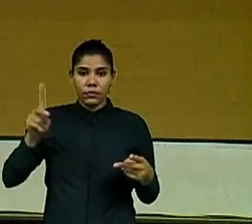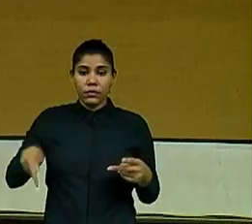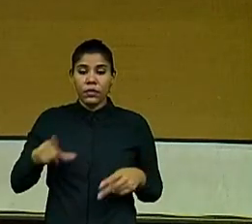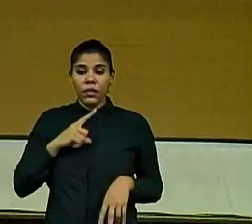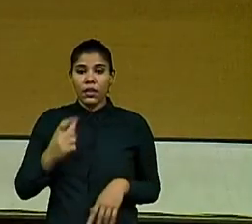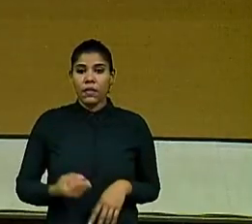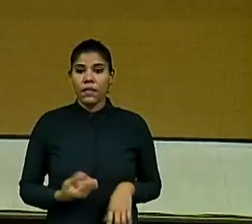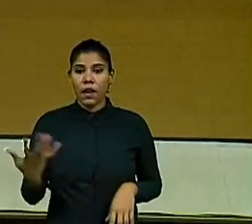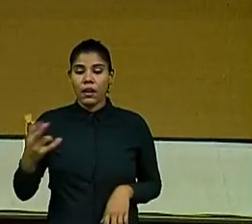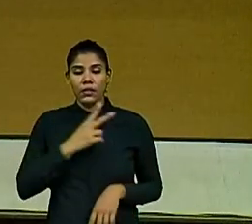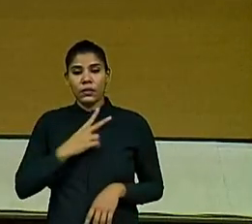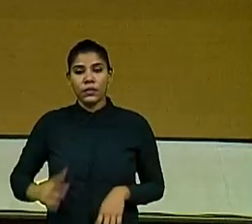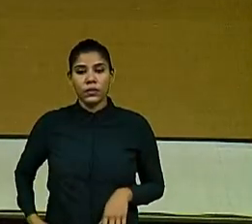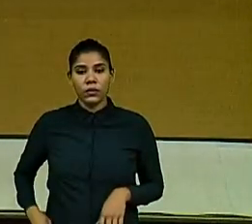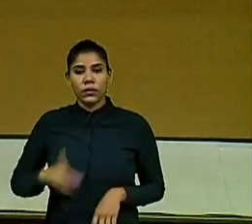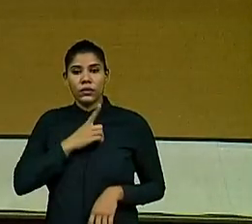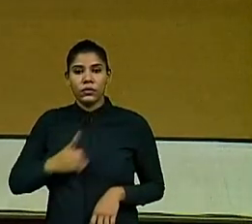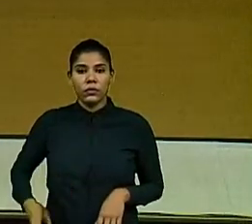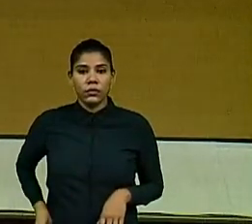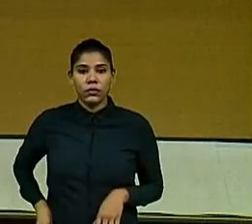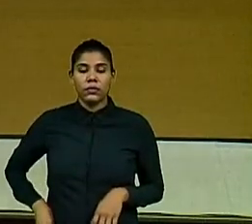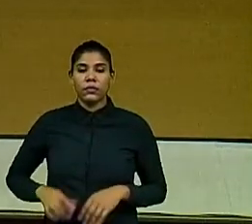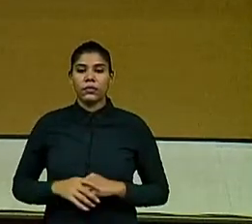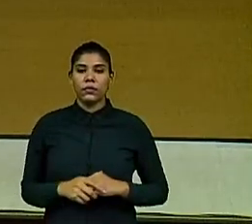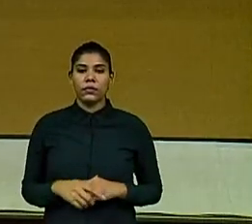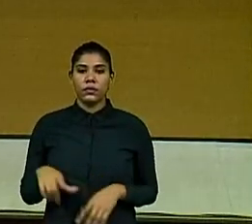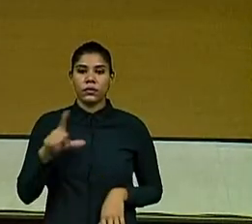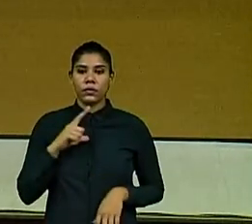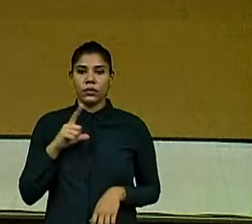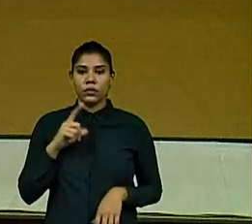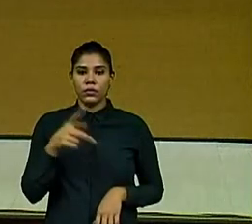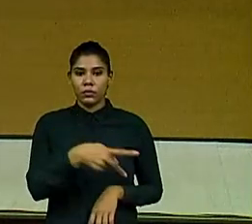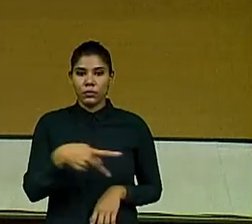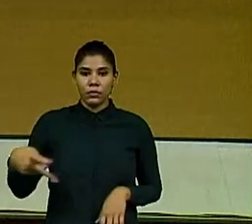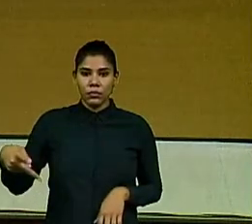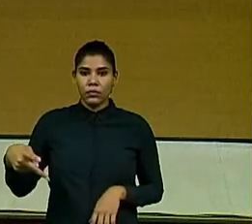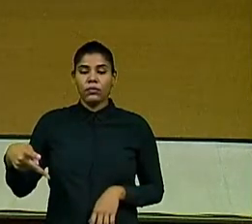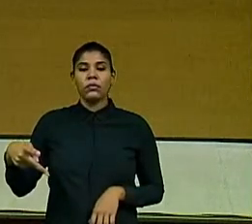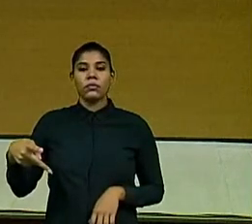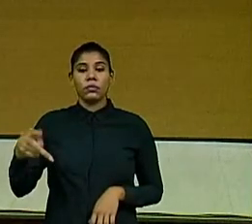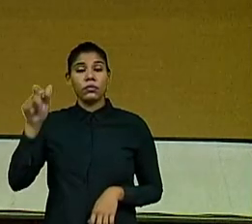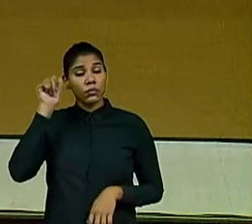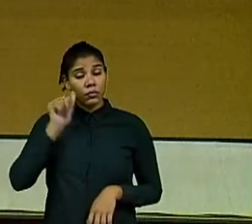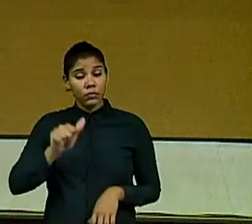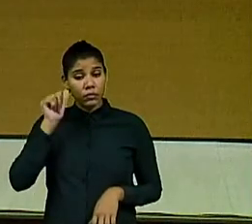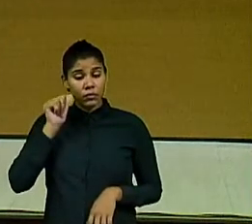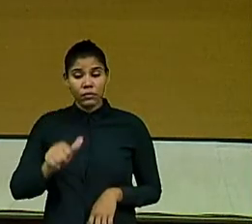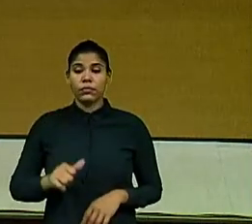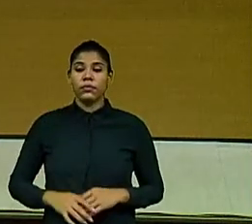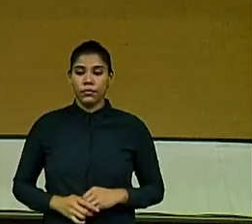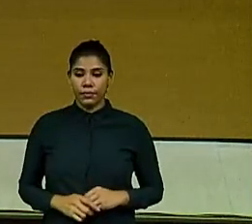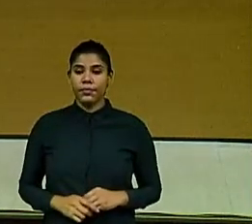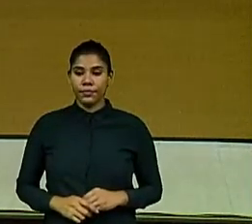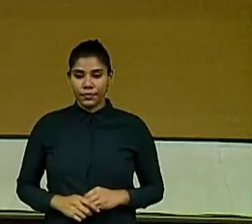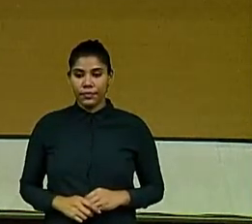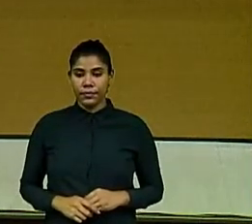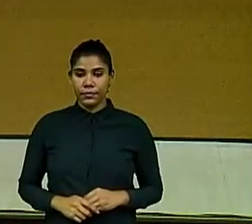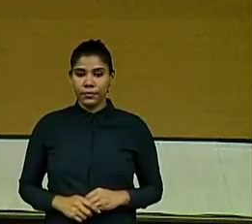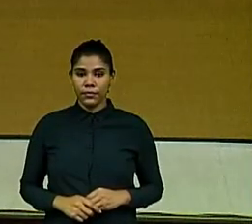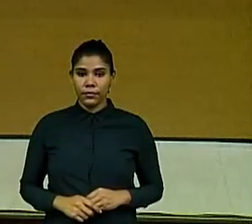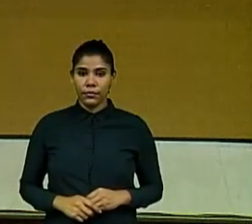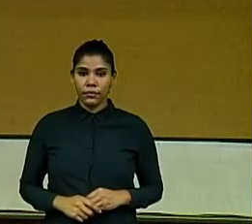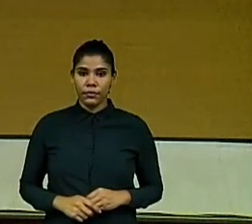vereadoras deputadas tivemos uma presidência tá E que